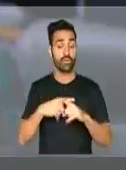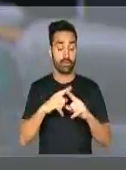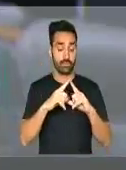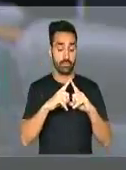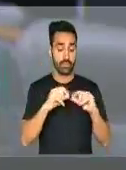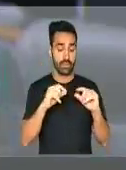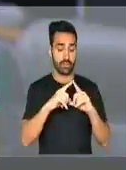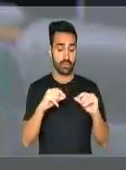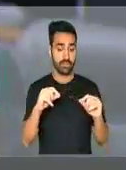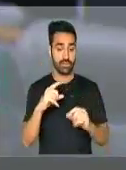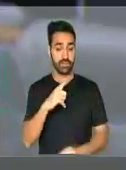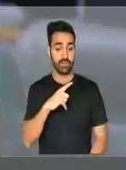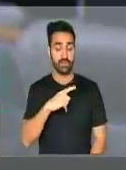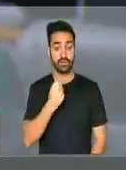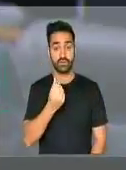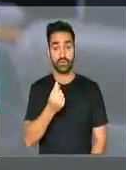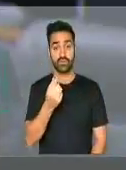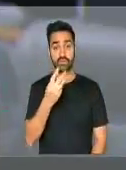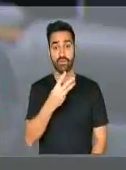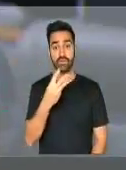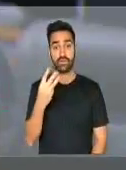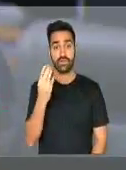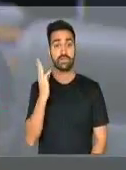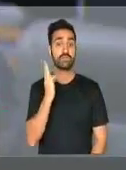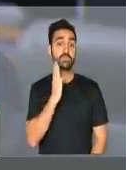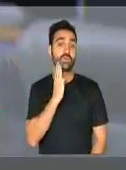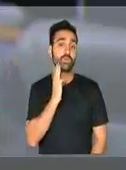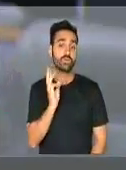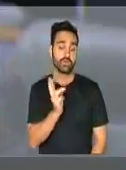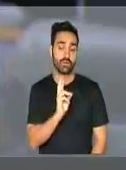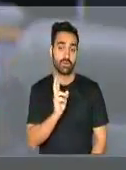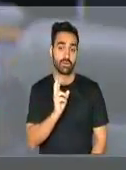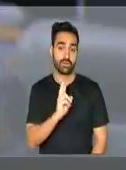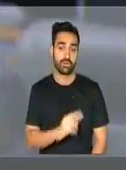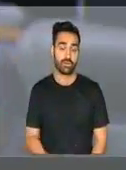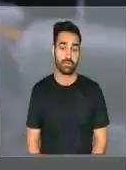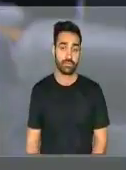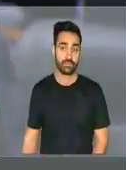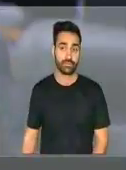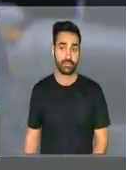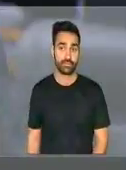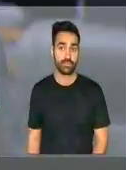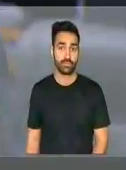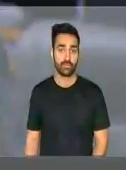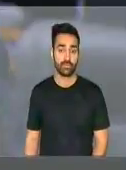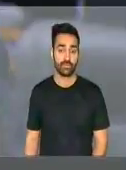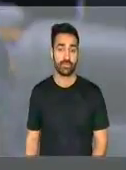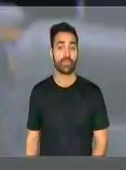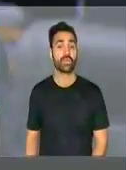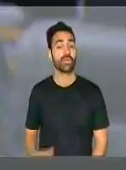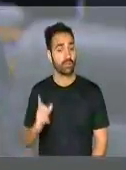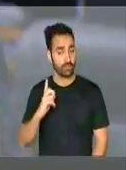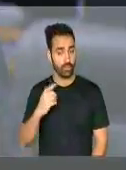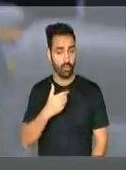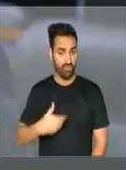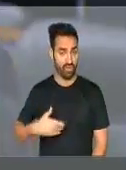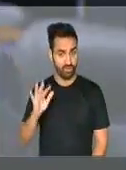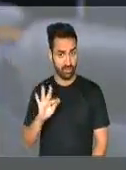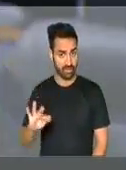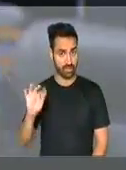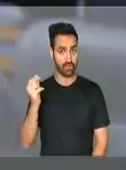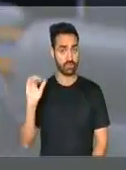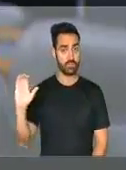uma receita de 33 bilhões de reais. Recebe do Fundo